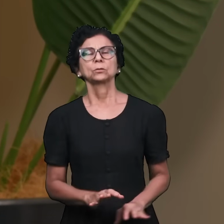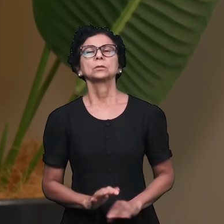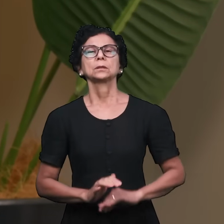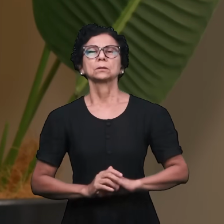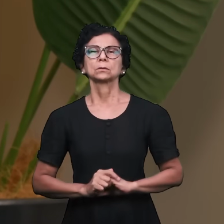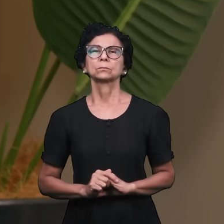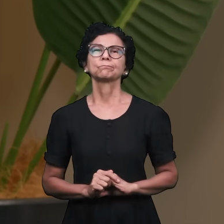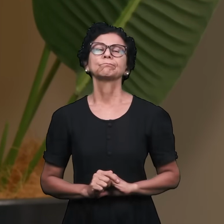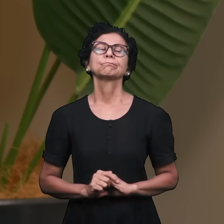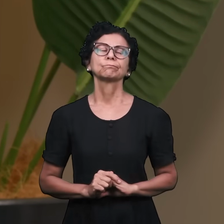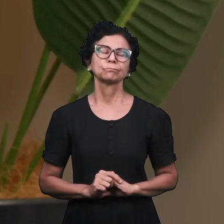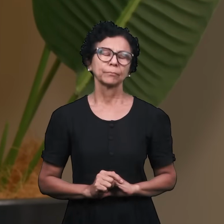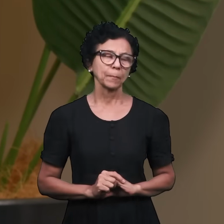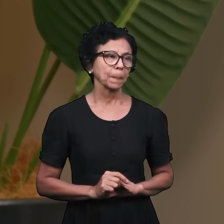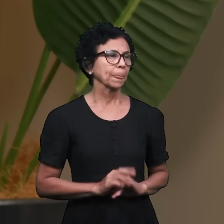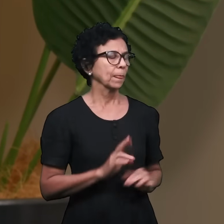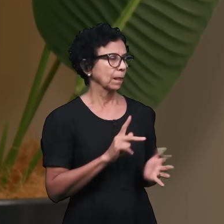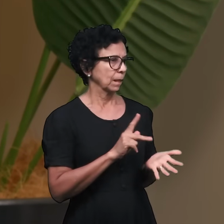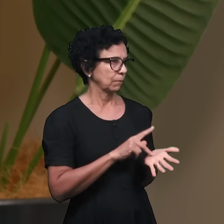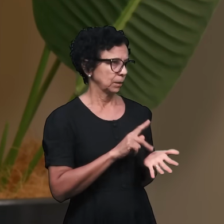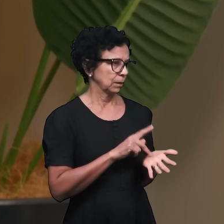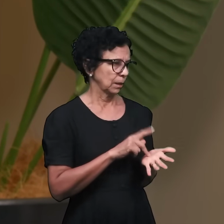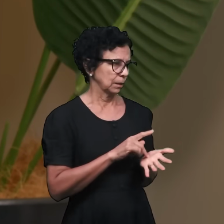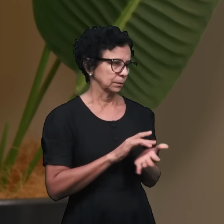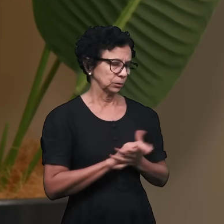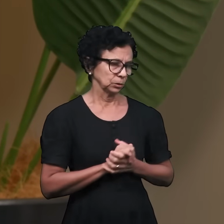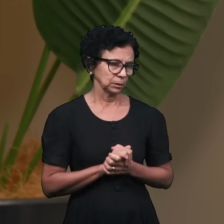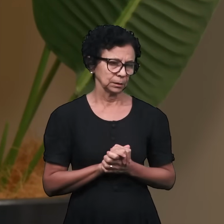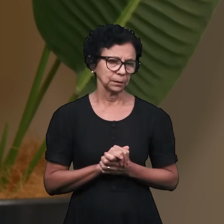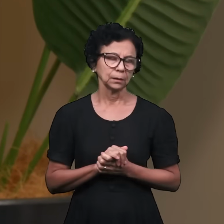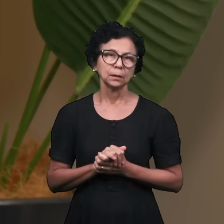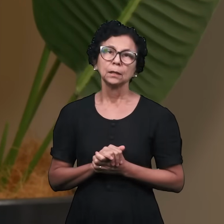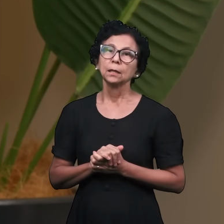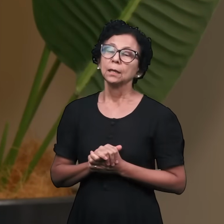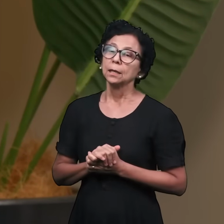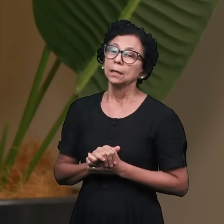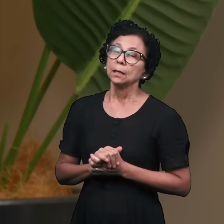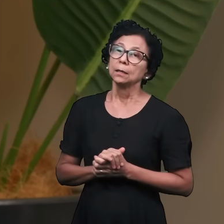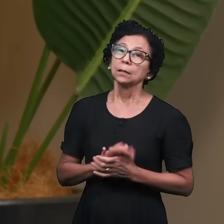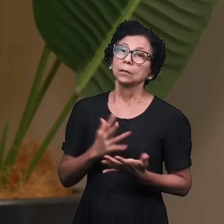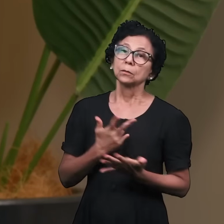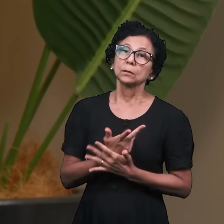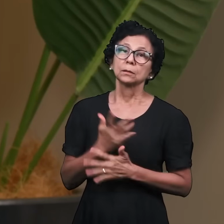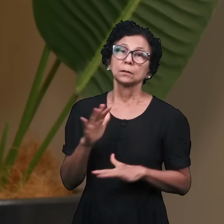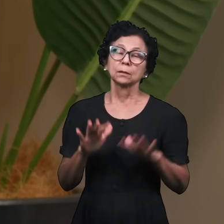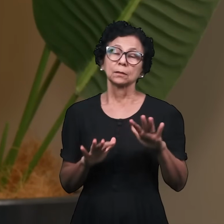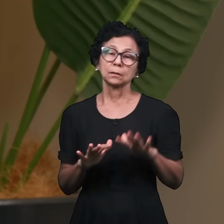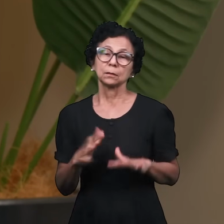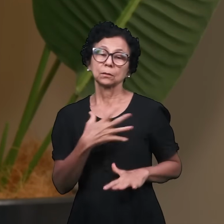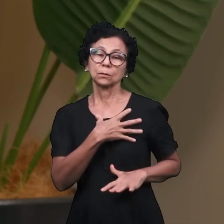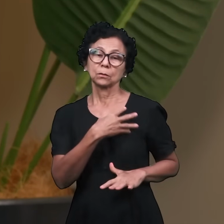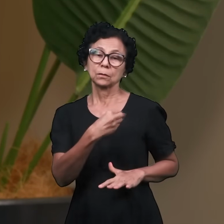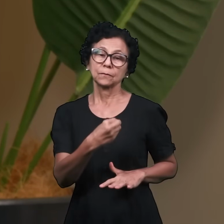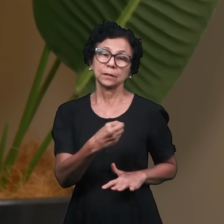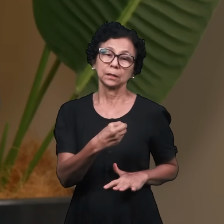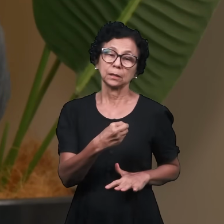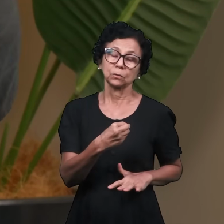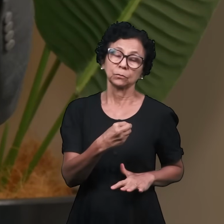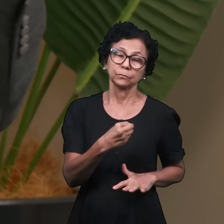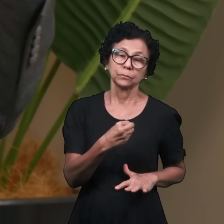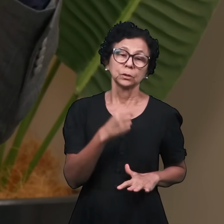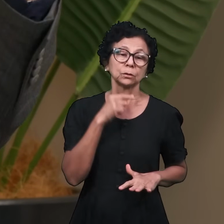bem colocado, porque muitas vezes os nossos filhos, eles ficam divididos